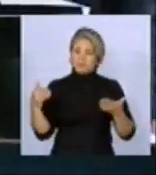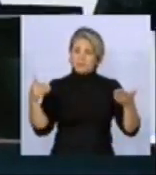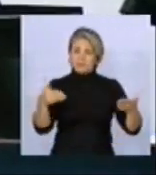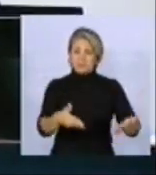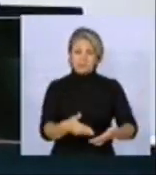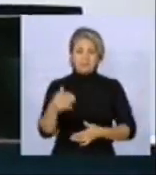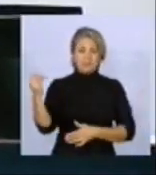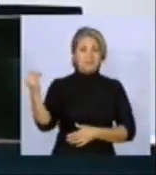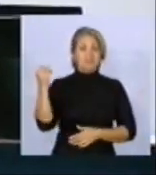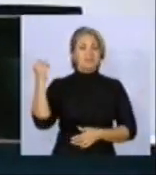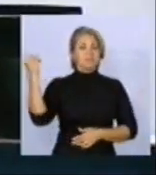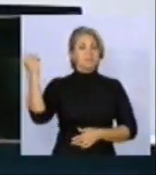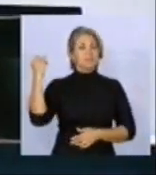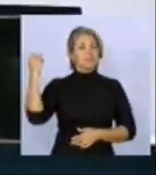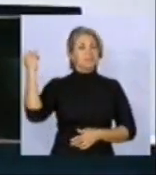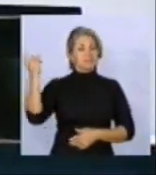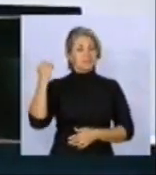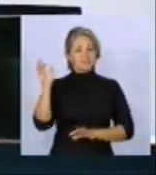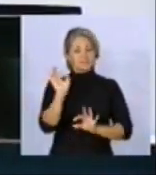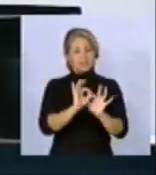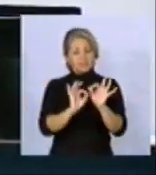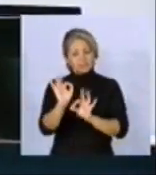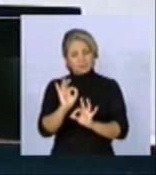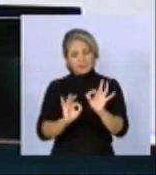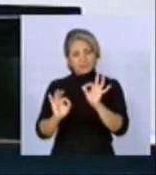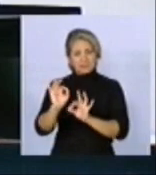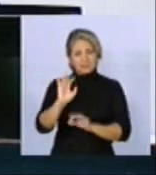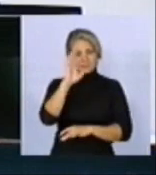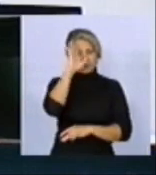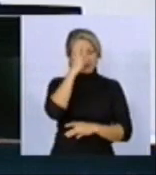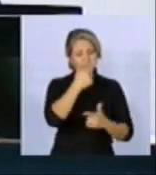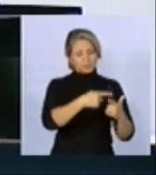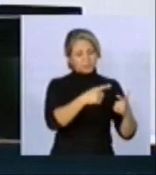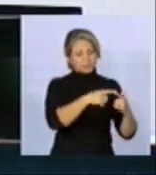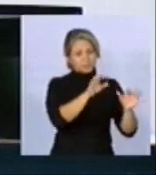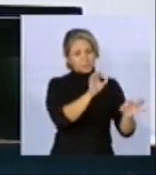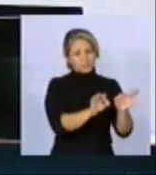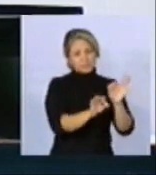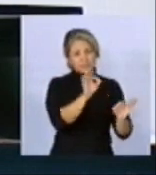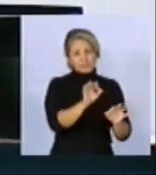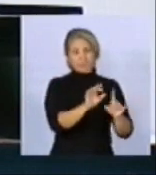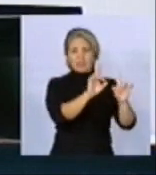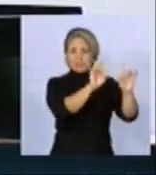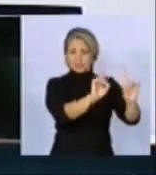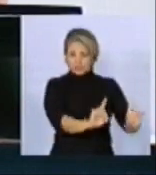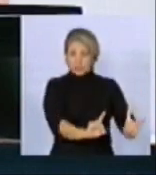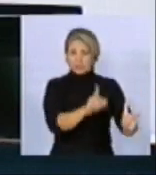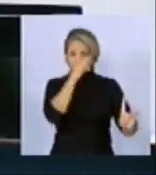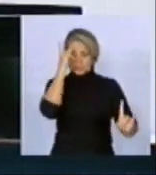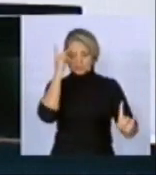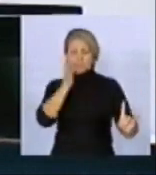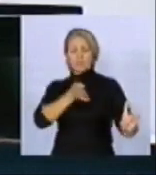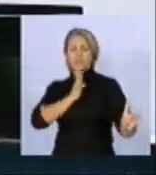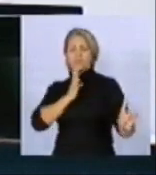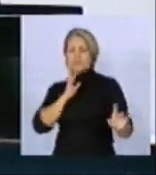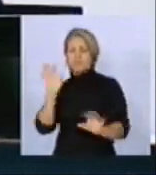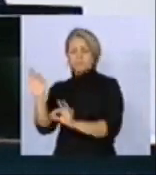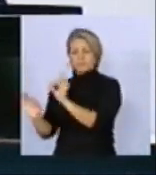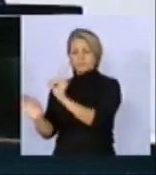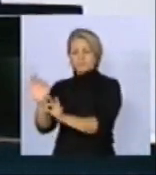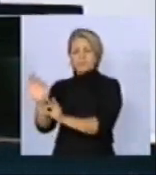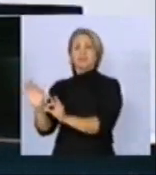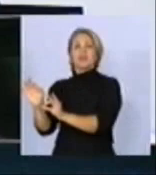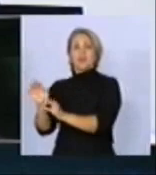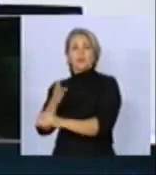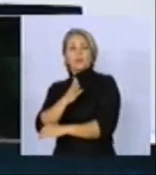muito importante na elaboração das soluções judiciais o direito o juiz conhece por dever de ofício